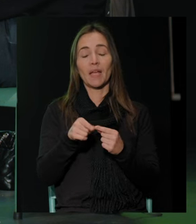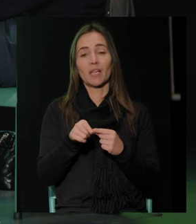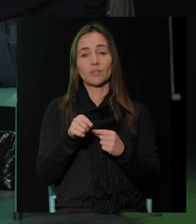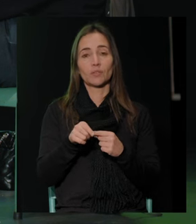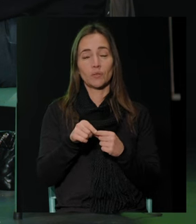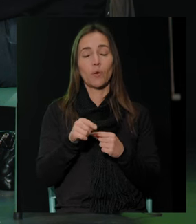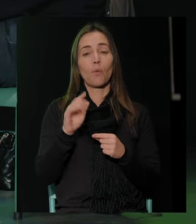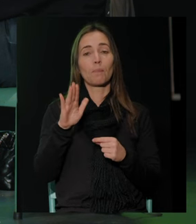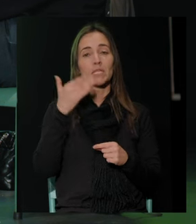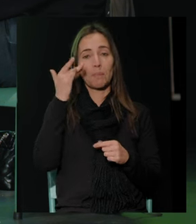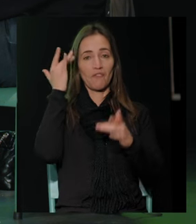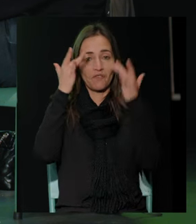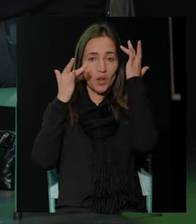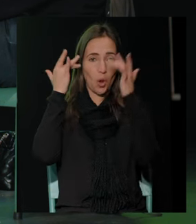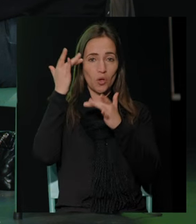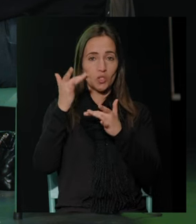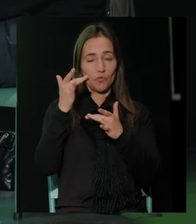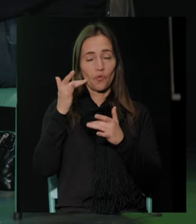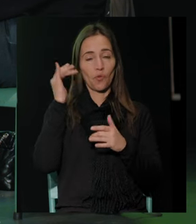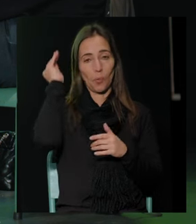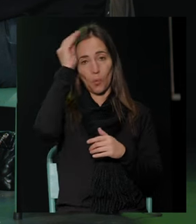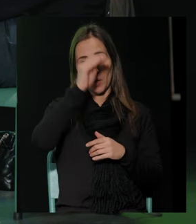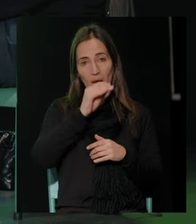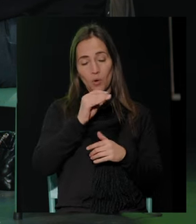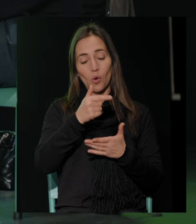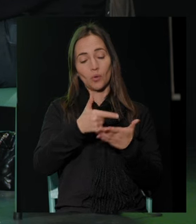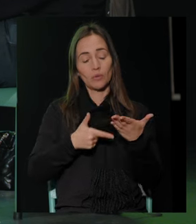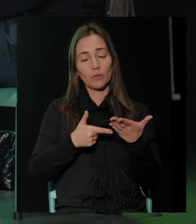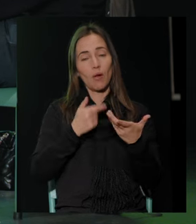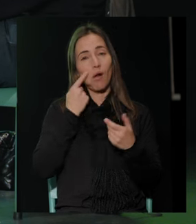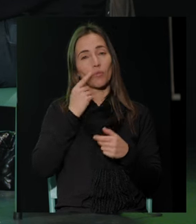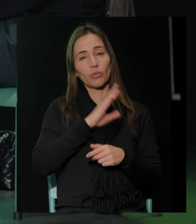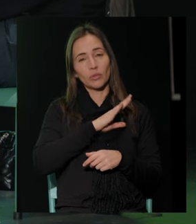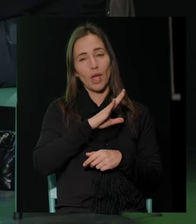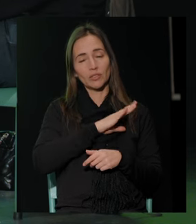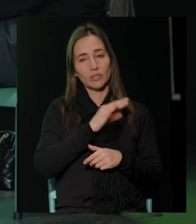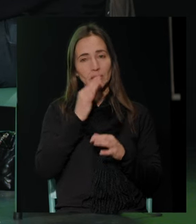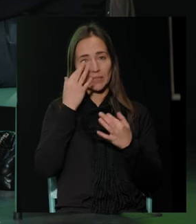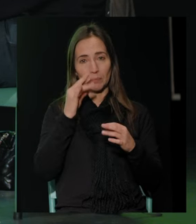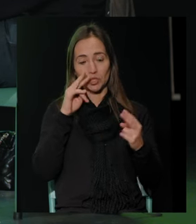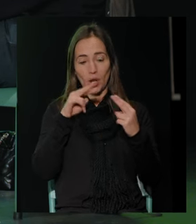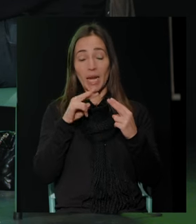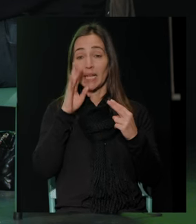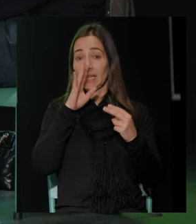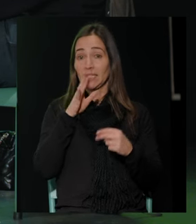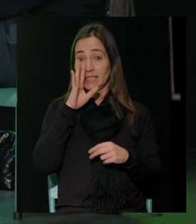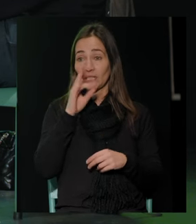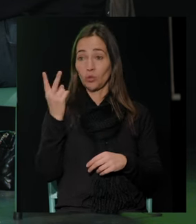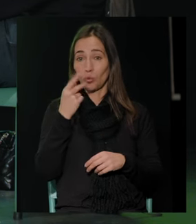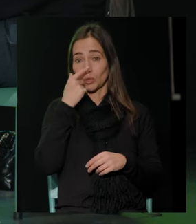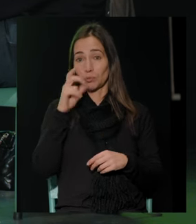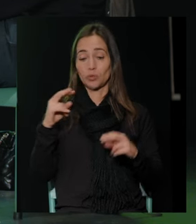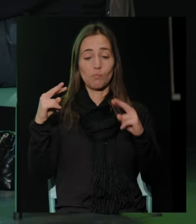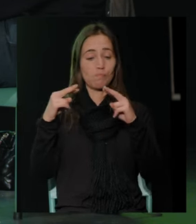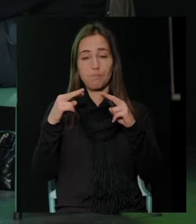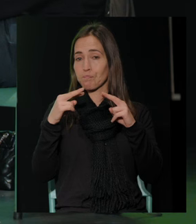o principal filósofo do republicanismo, diz, que é um teste muito simples e que eu acho fabuloso, que é o teste do olhar. Ele basicamente diz que se duas pessoas não forem capazes de se olhar nos